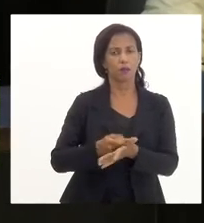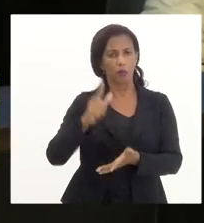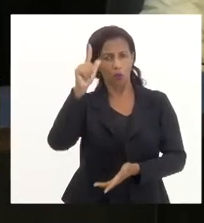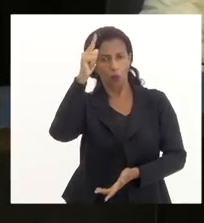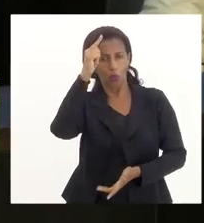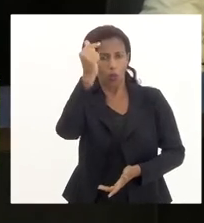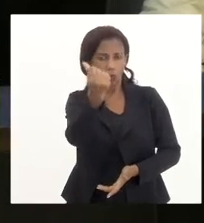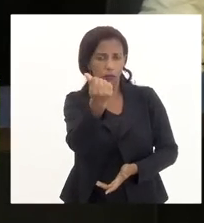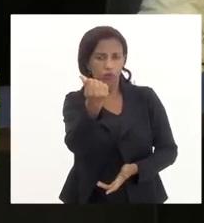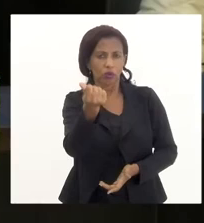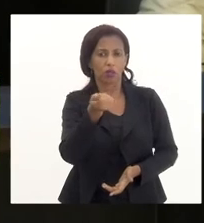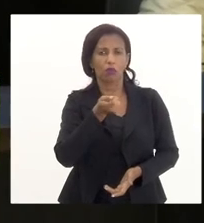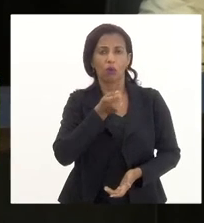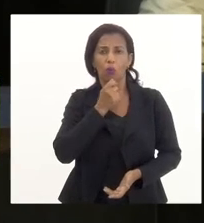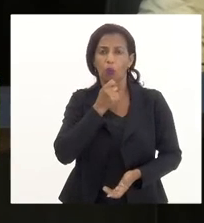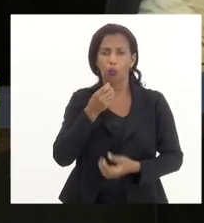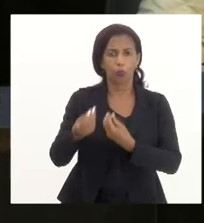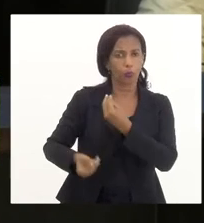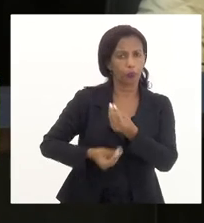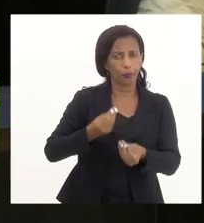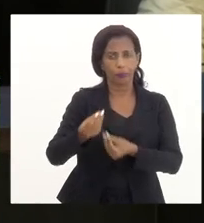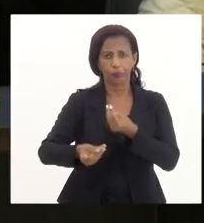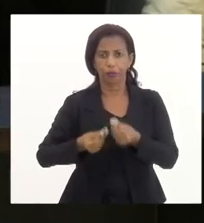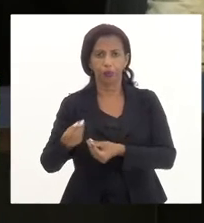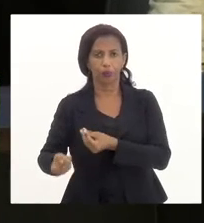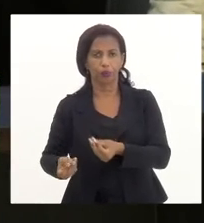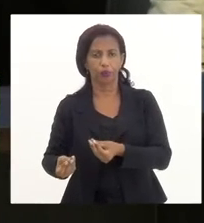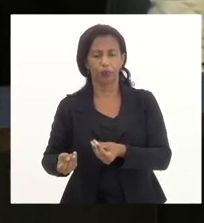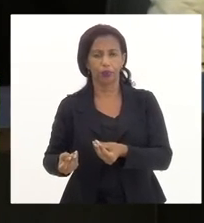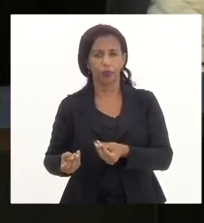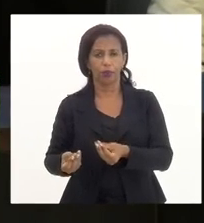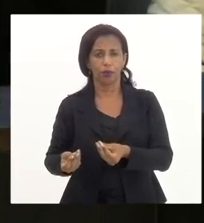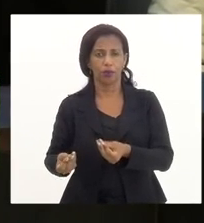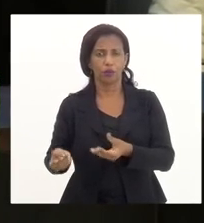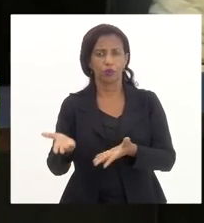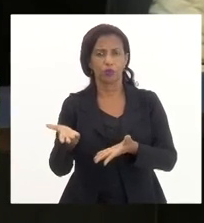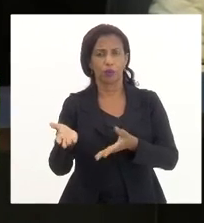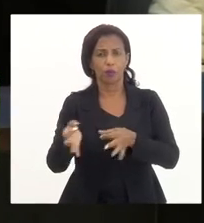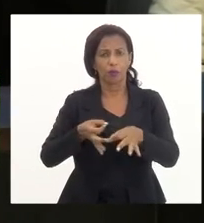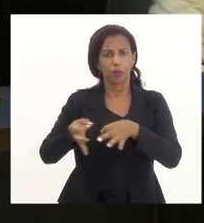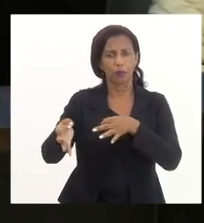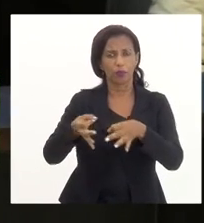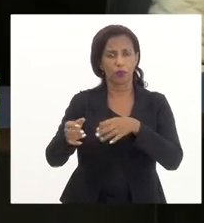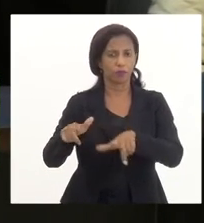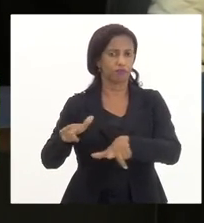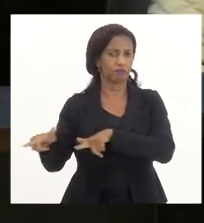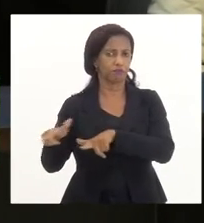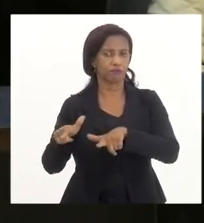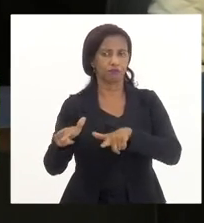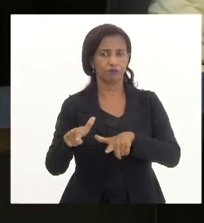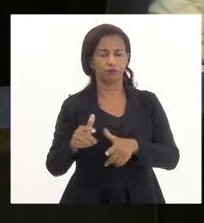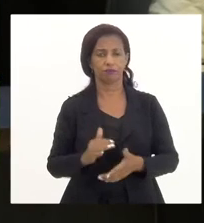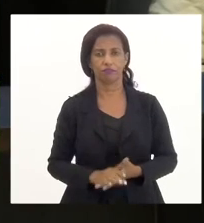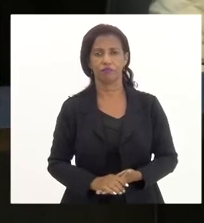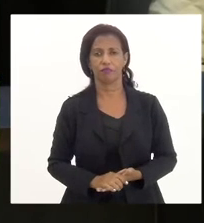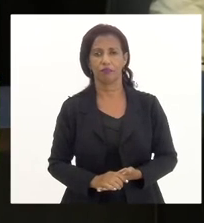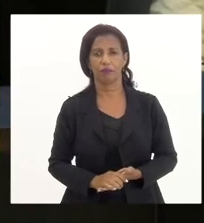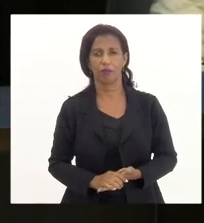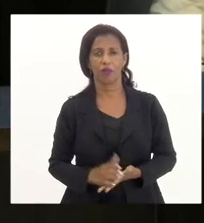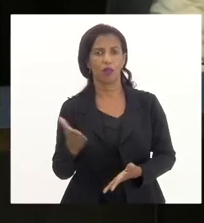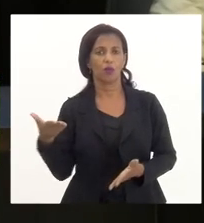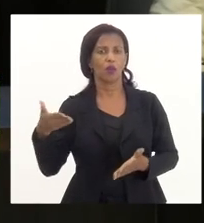lógicas de mérito Classe A e é e de correção sobre o processo de trabalho que não são